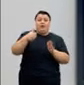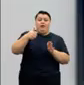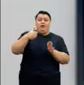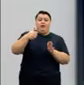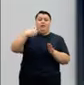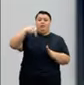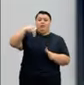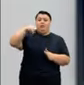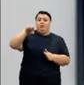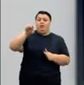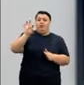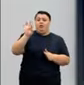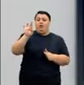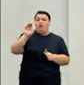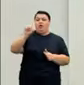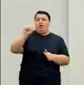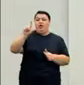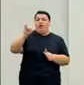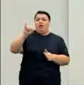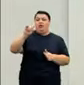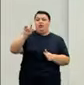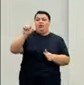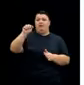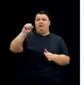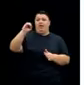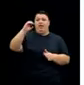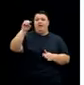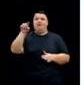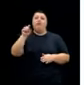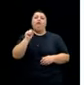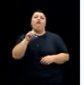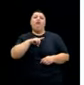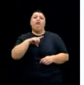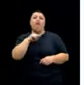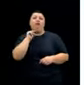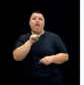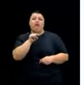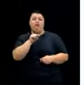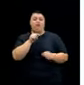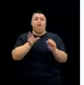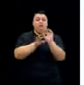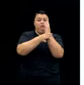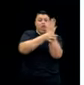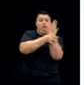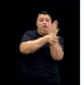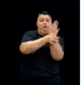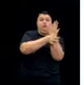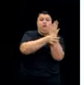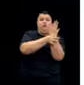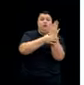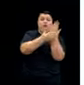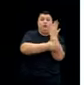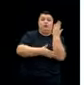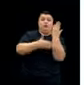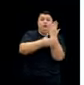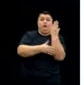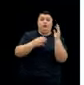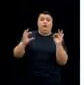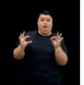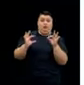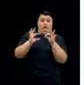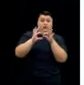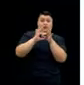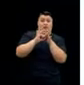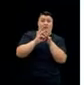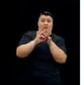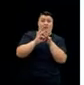neutralização. O que acontece nesse processo? Os anticorpos, eles vão se ligar na superfície dos antígenos